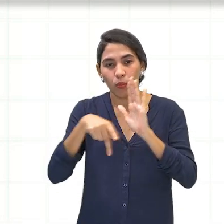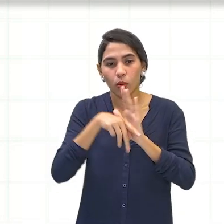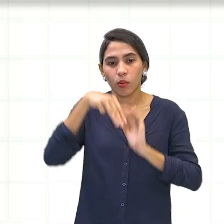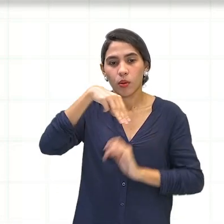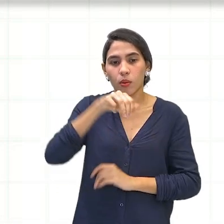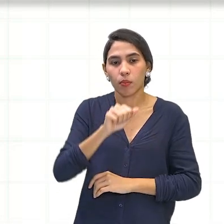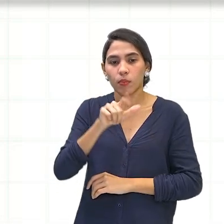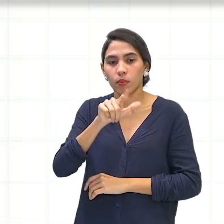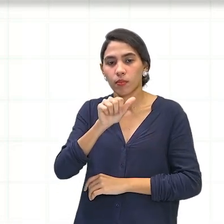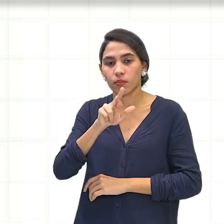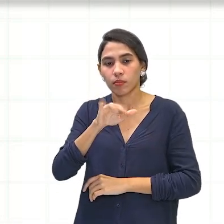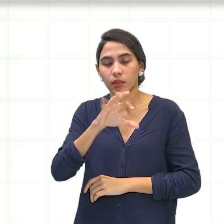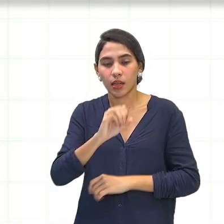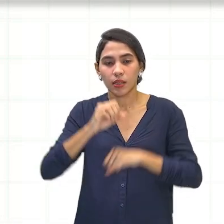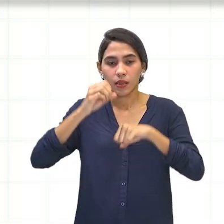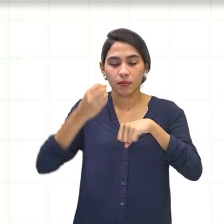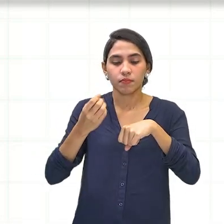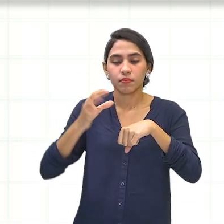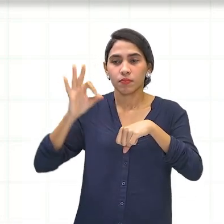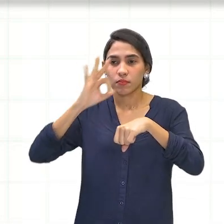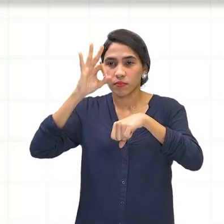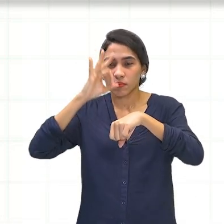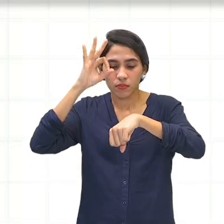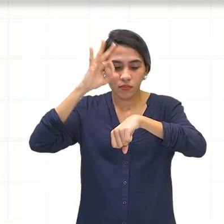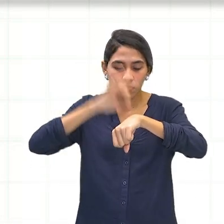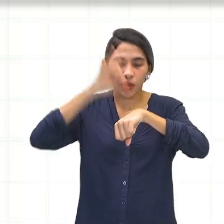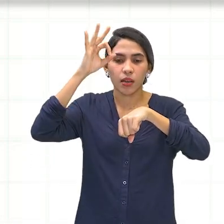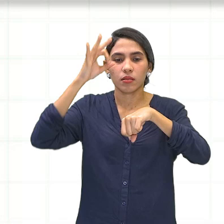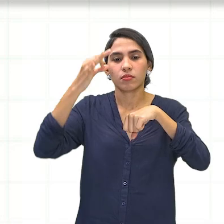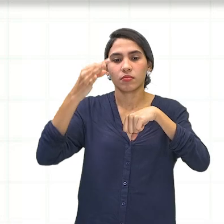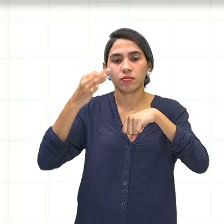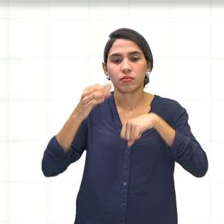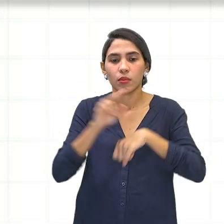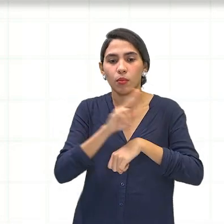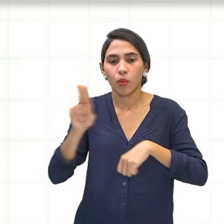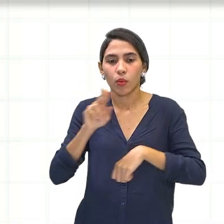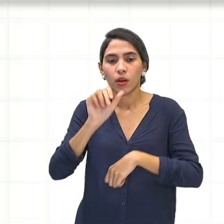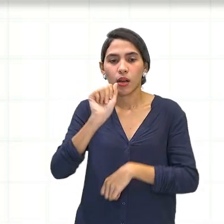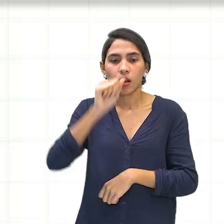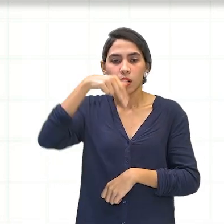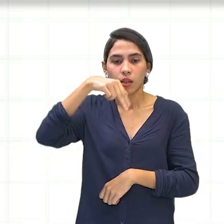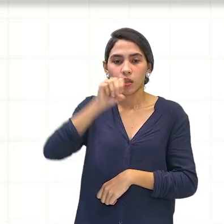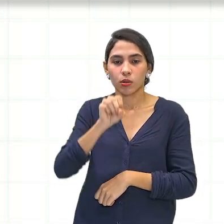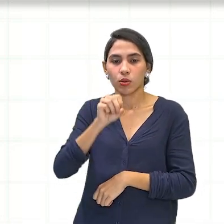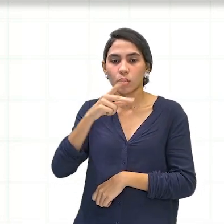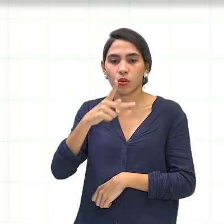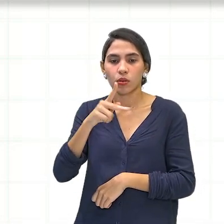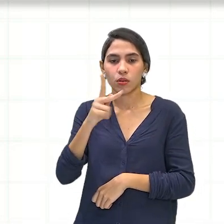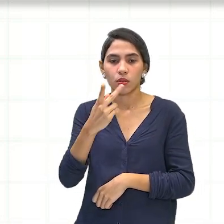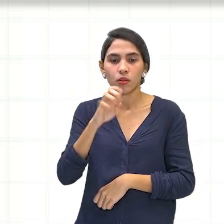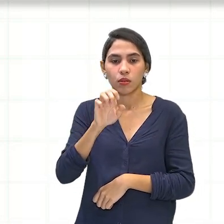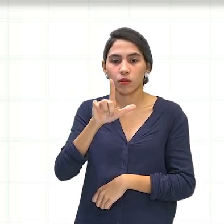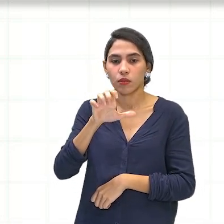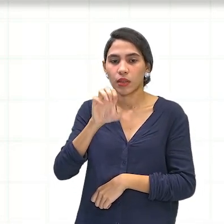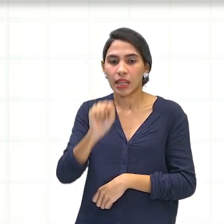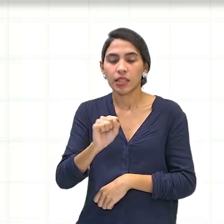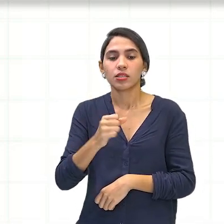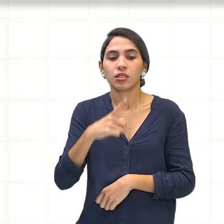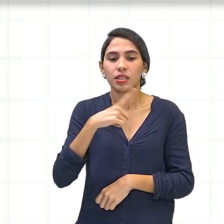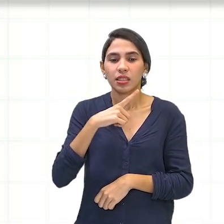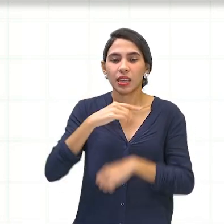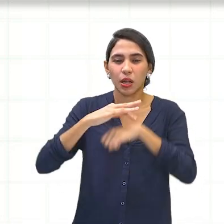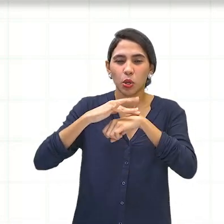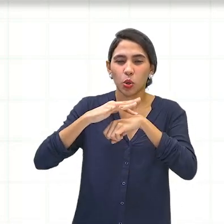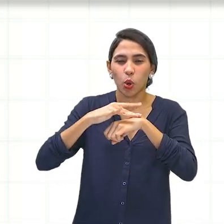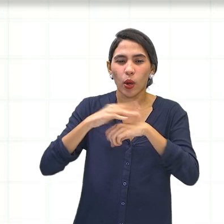uma doença transmitida geralmente pela picada de alguns mosquitos do gênero Anopheles, contaminados com o protozoário